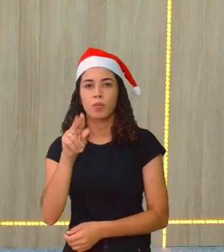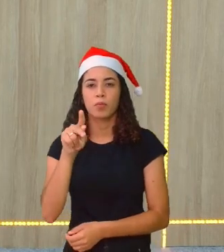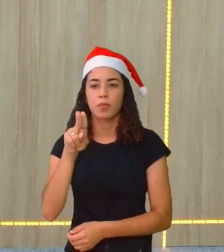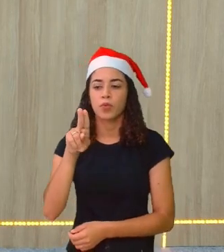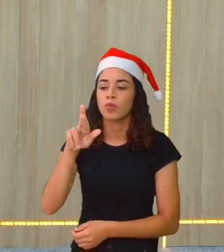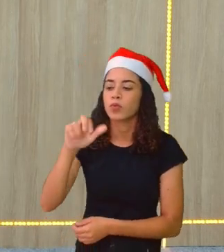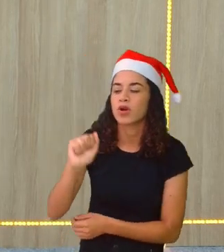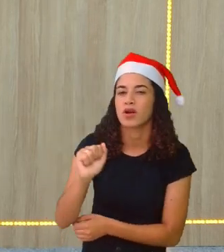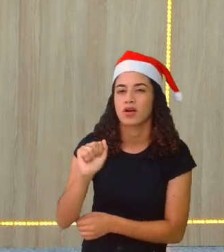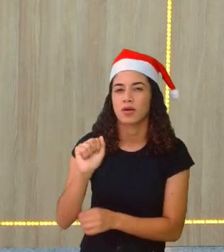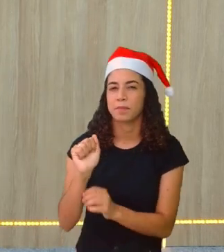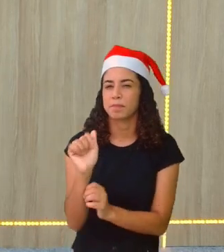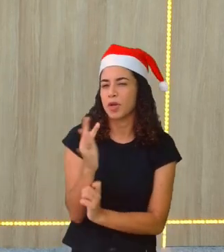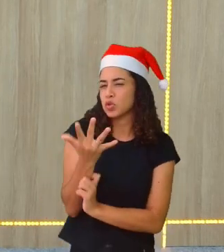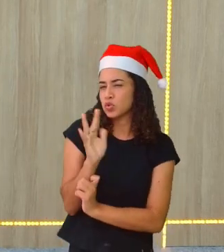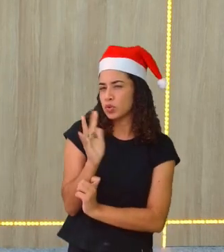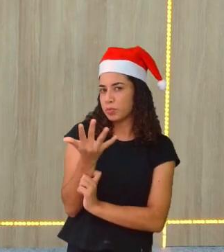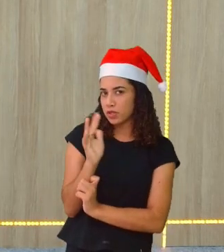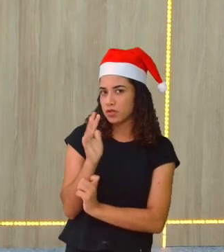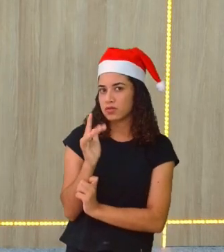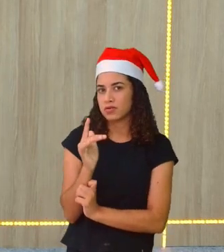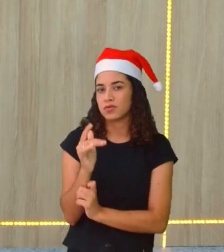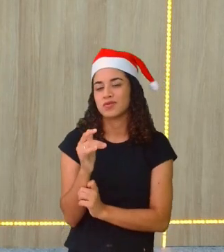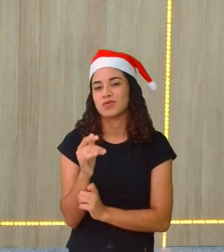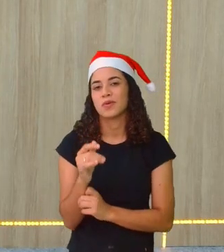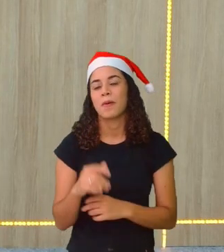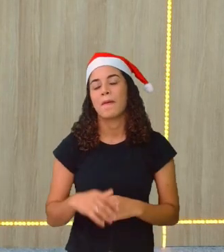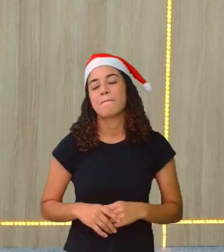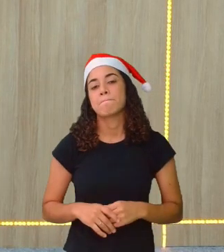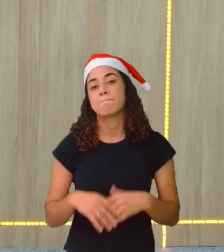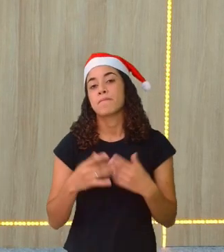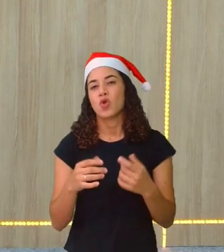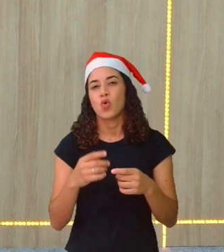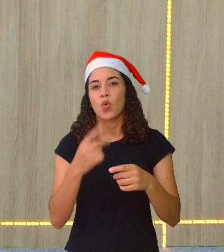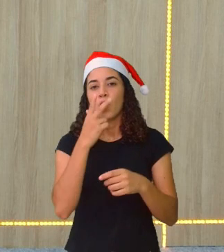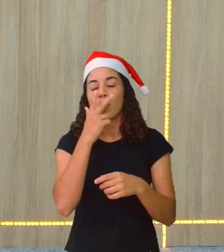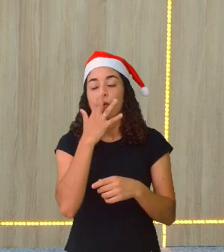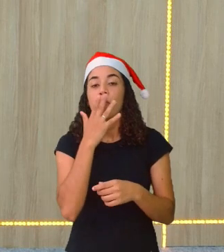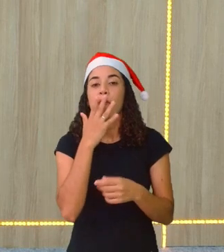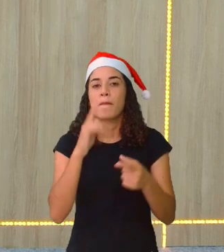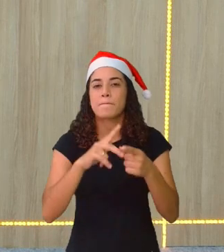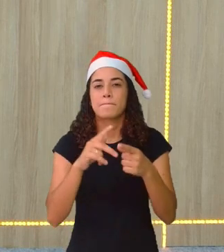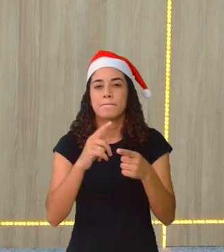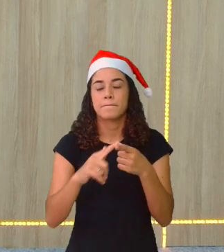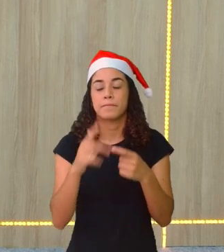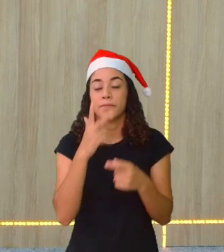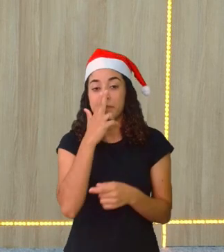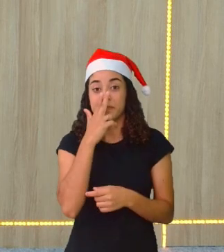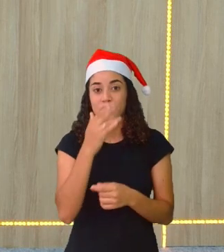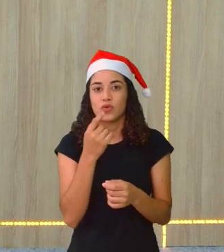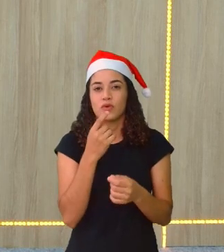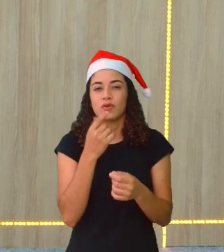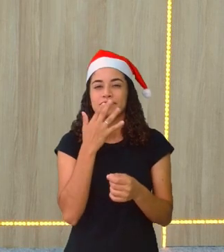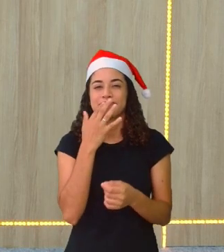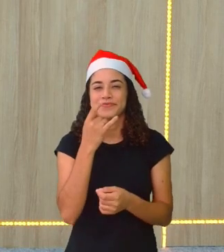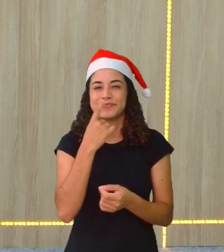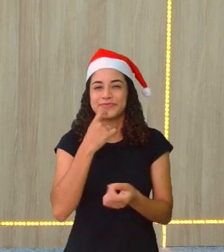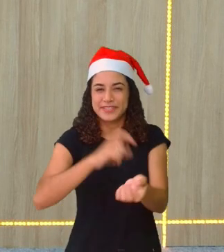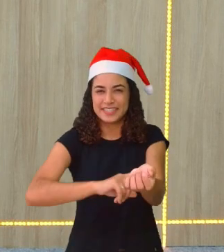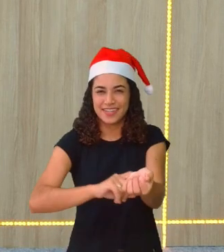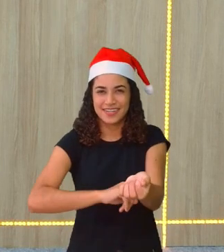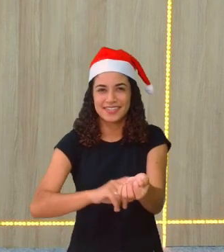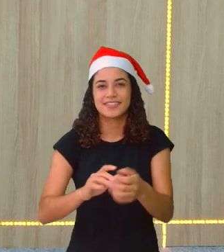o escarlate, né? Então, nesse sentido, o bispo ele usa as vestes, né, com a camisa ali,